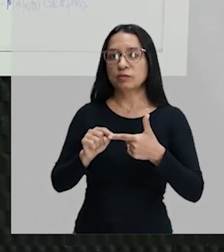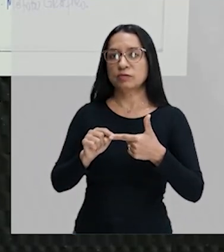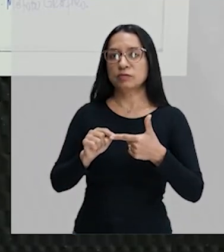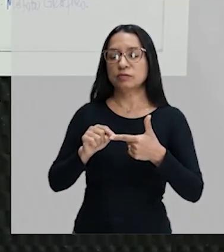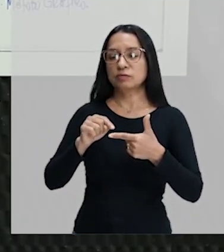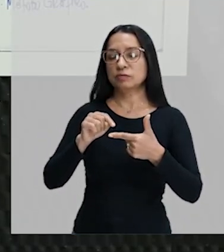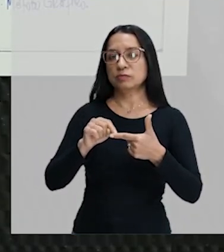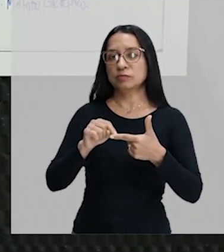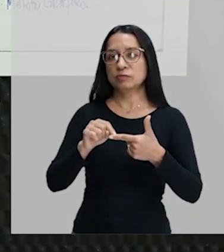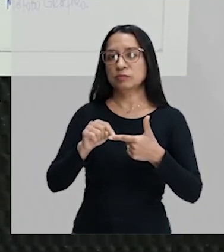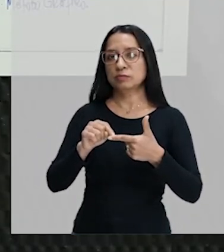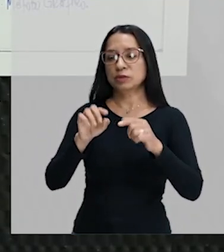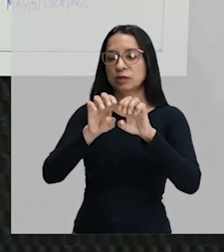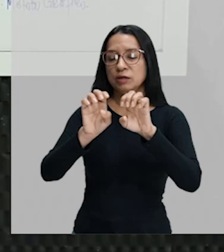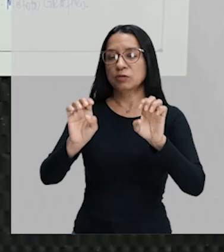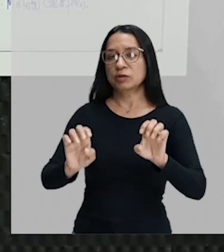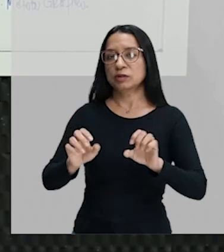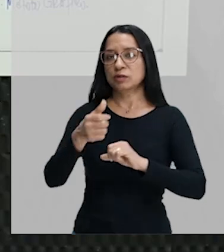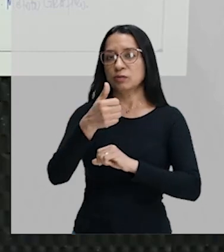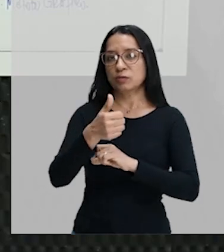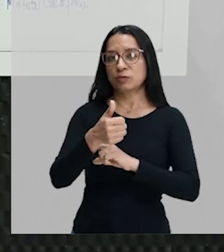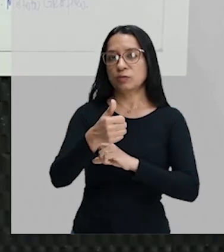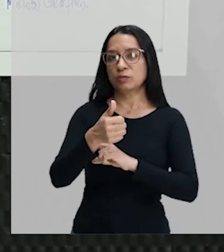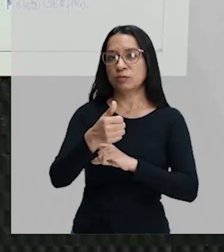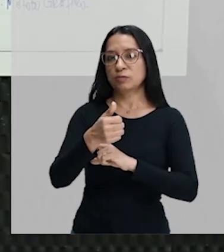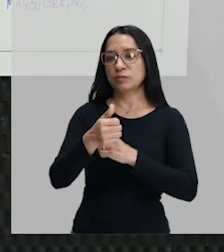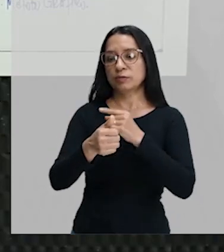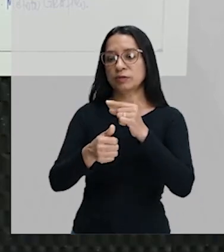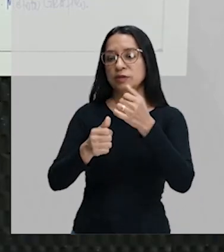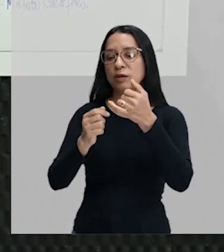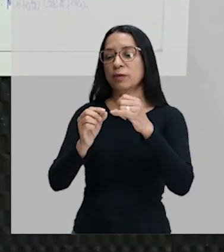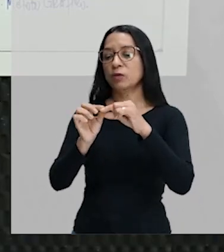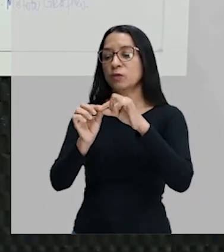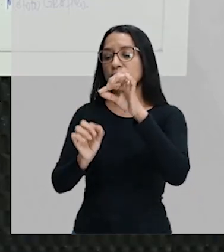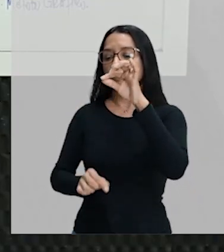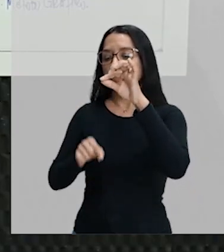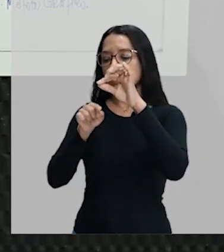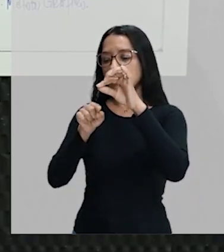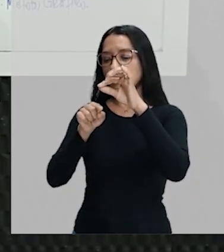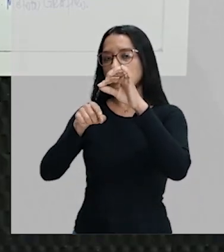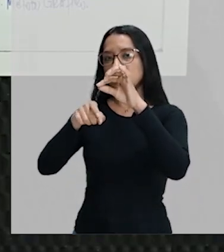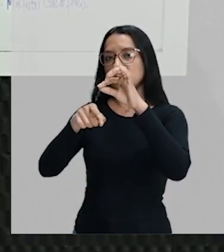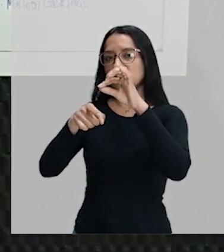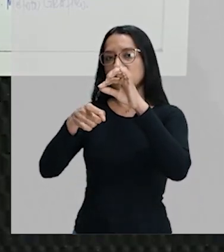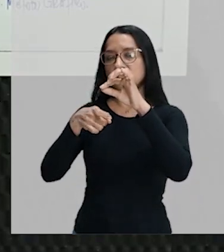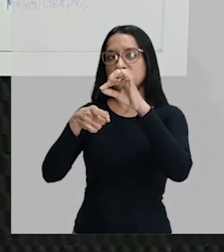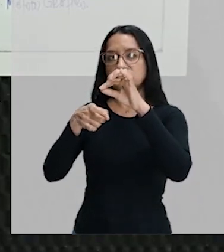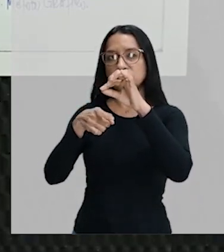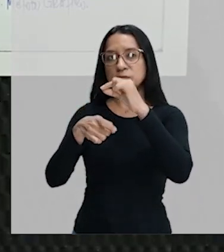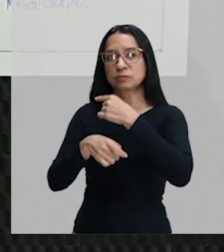1 vai passar pelo eixo x. Tá? Então, ele vai passar mais ou menos assim. Ó.